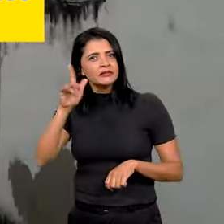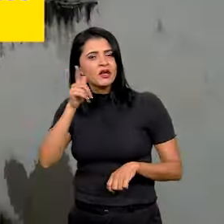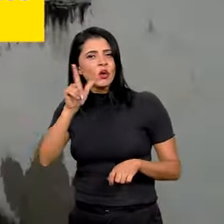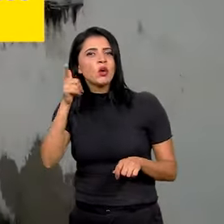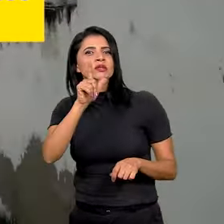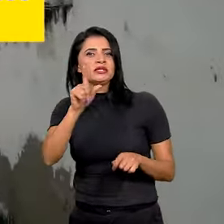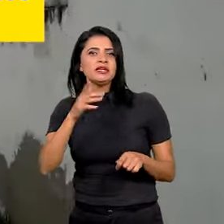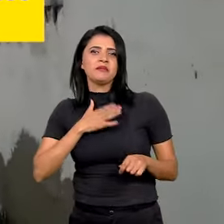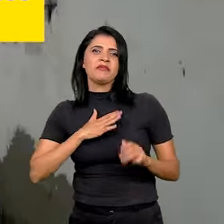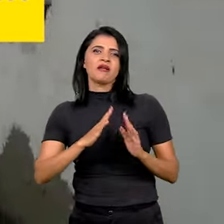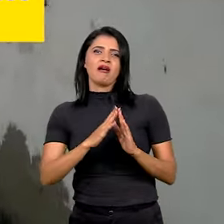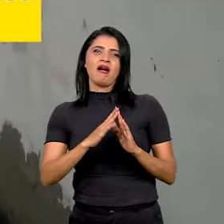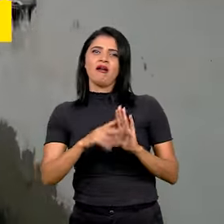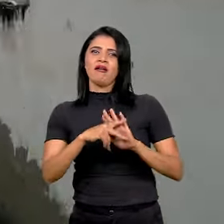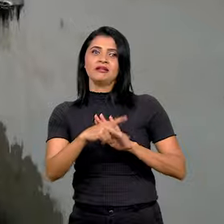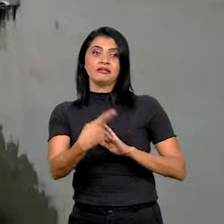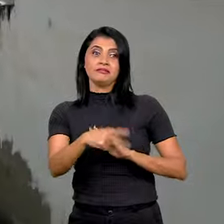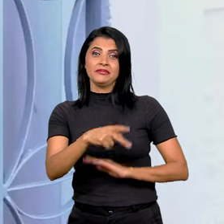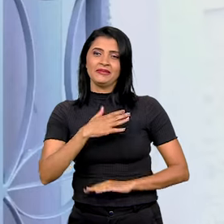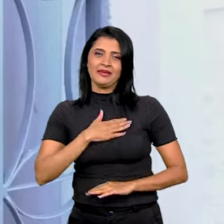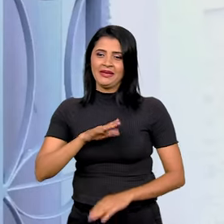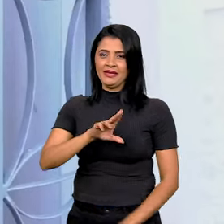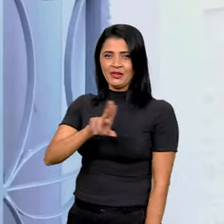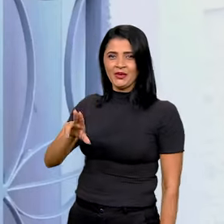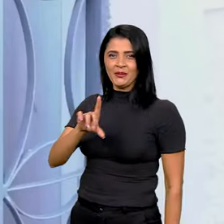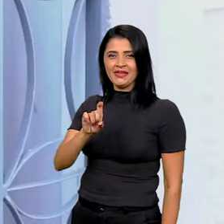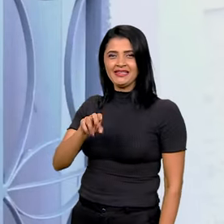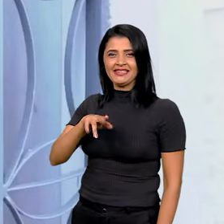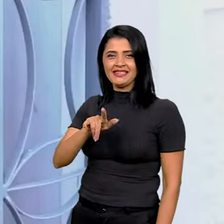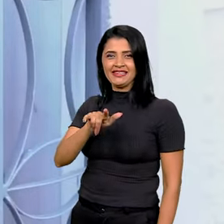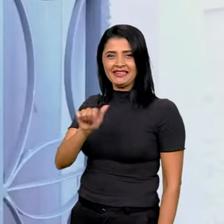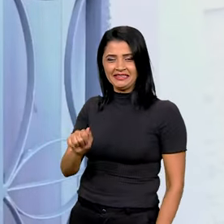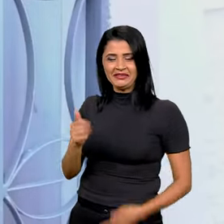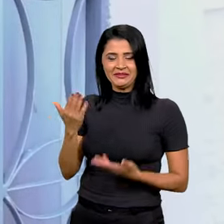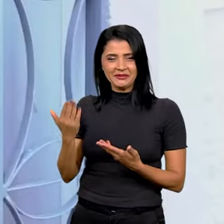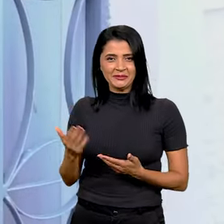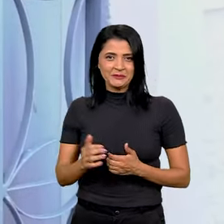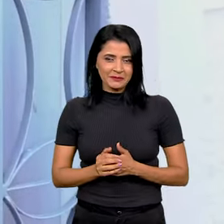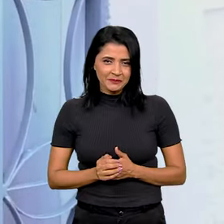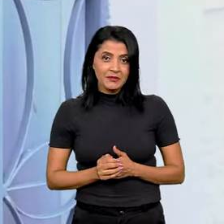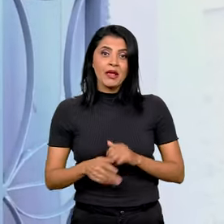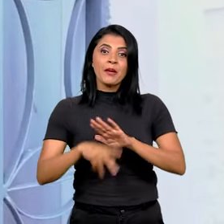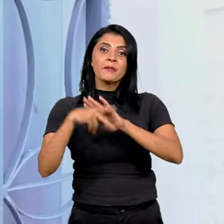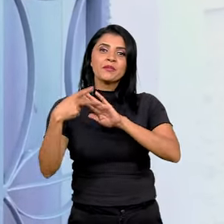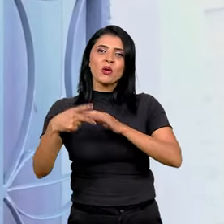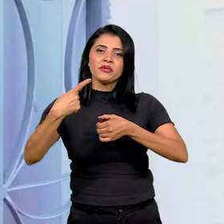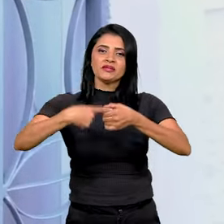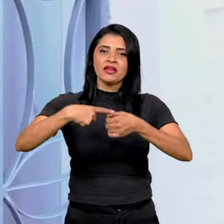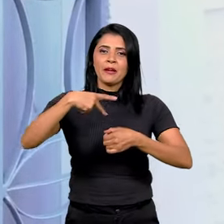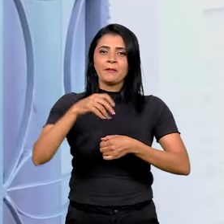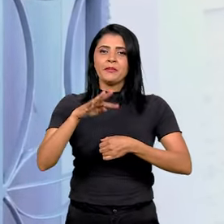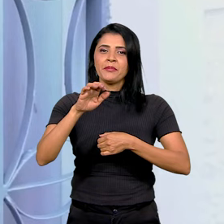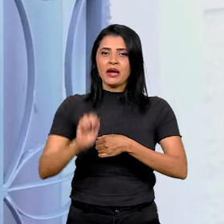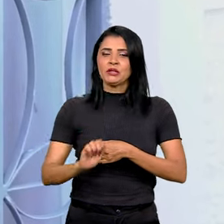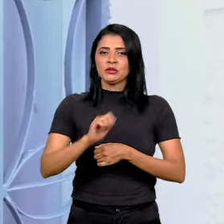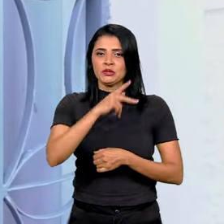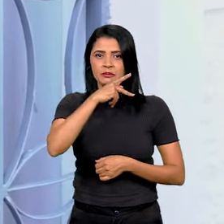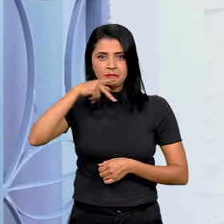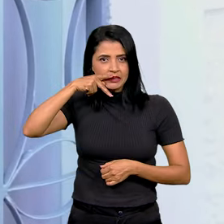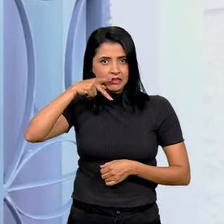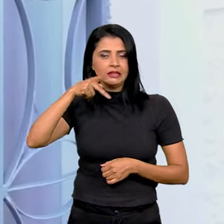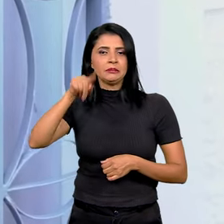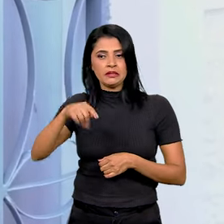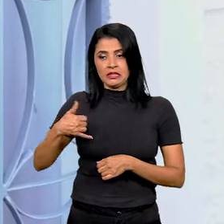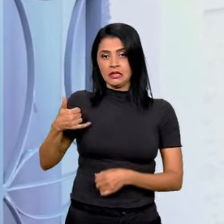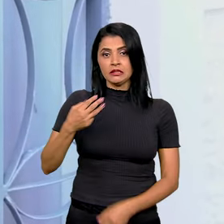ter um sonho de realizado e ter minha casa própria Meu nome é Daniela Ferreira Martins Sou natural da cidade de Patos